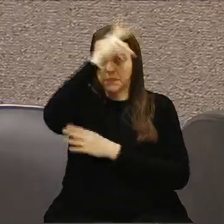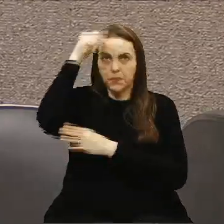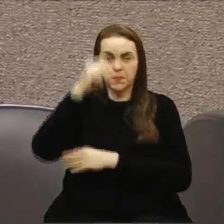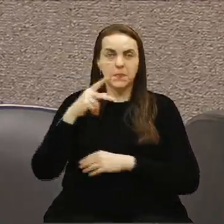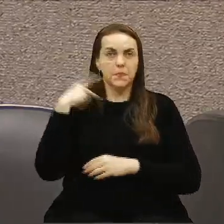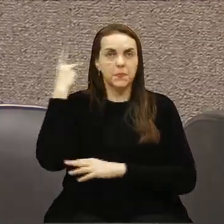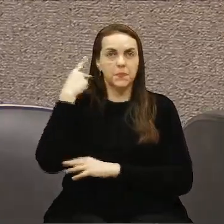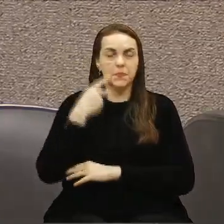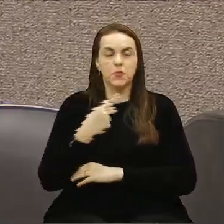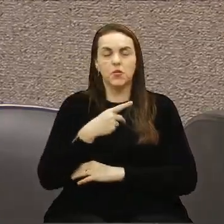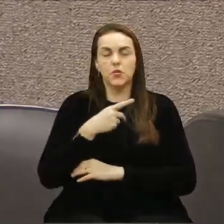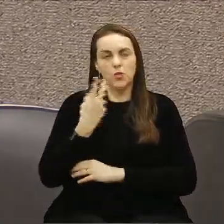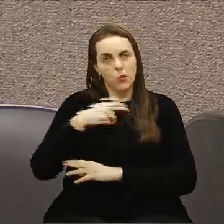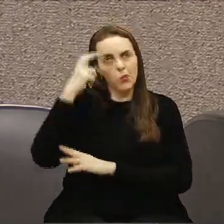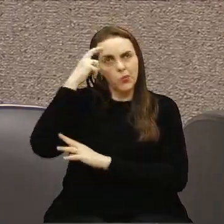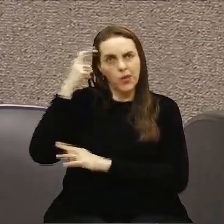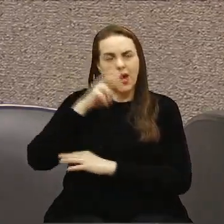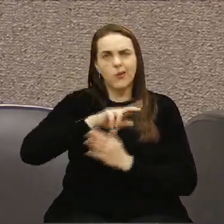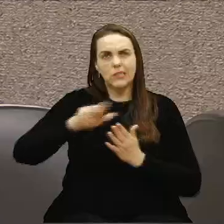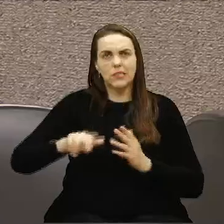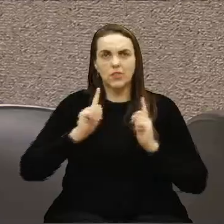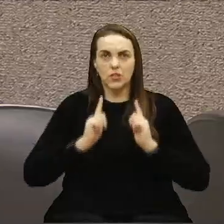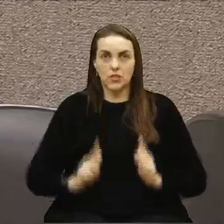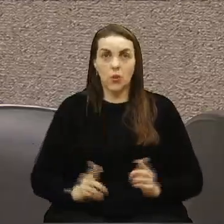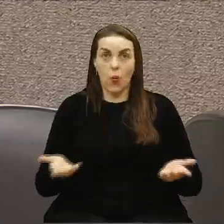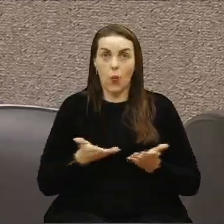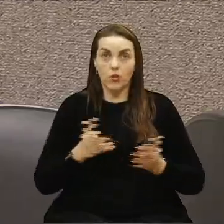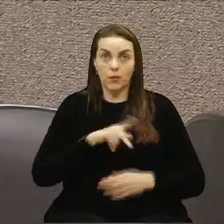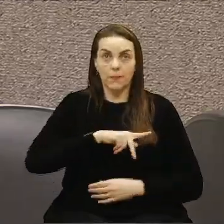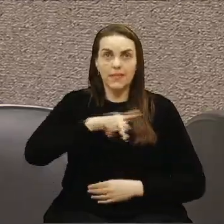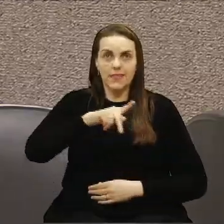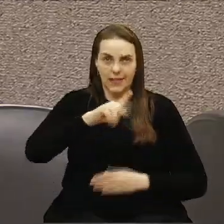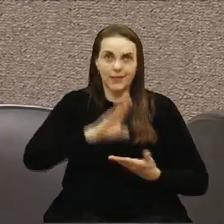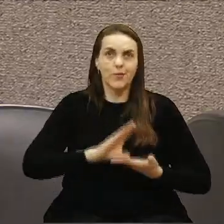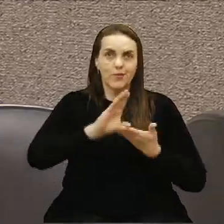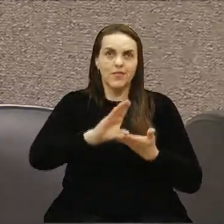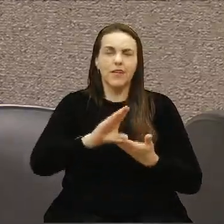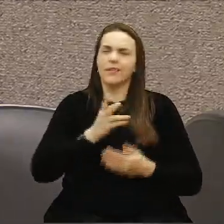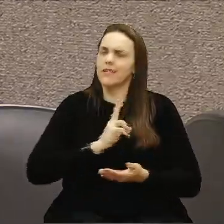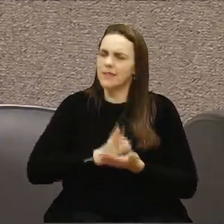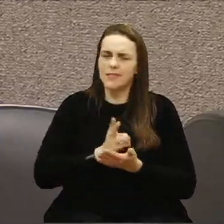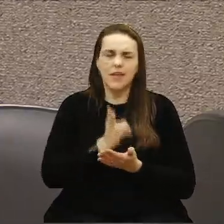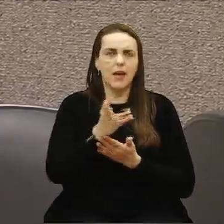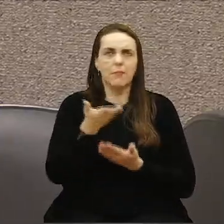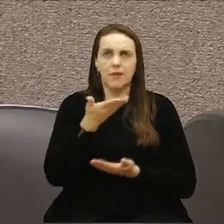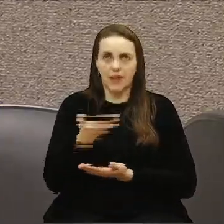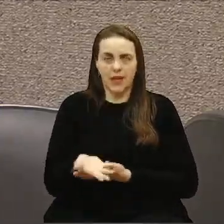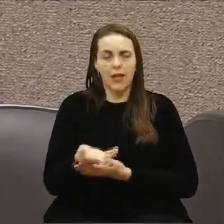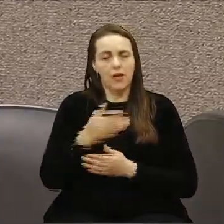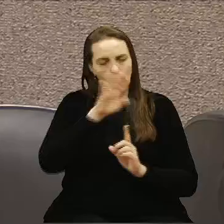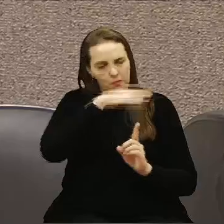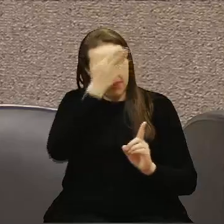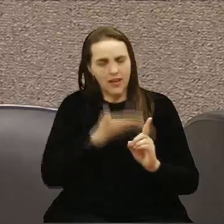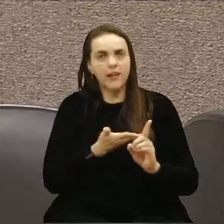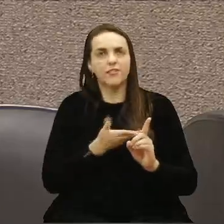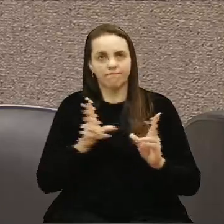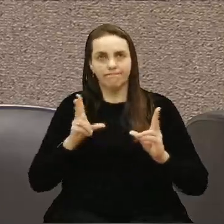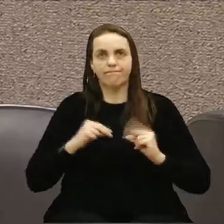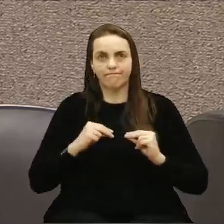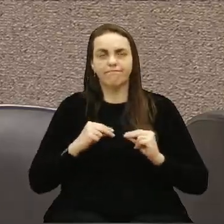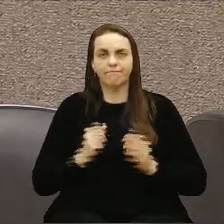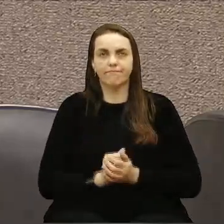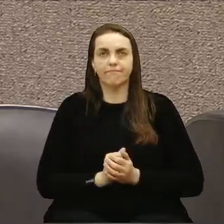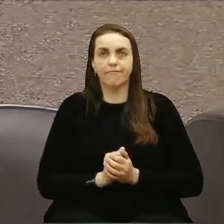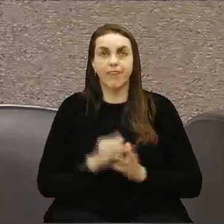Política Cultural em várias gestões, hoje é o presidente do Conselho. Então, sem dúvida nenhuma, o Robson merece essa nossa homenagem. Uma